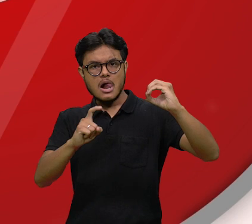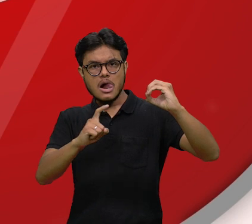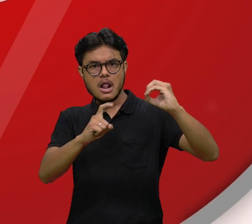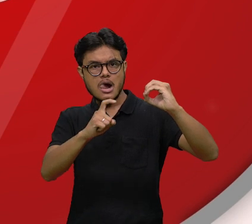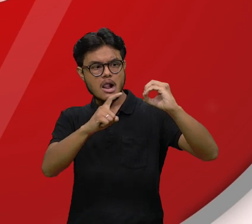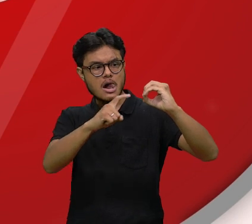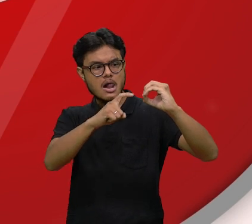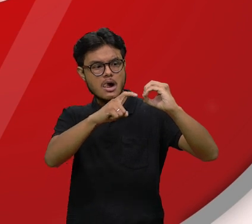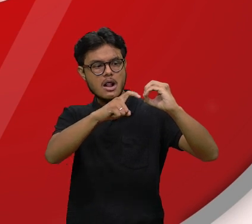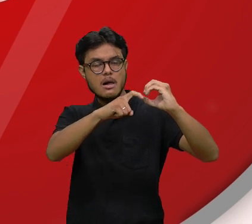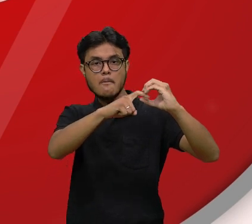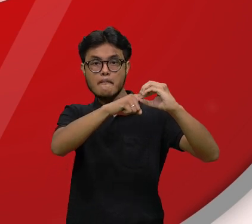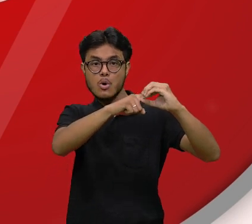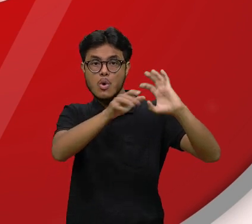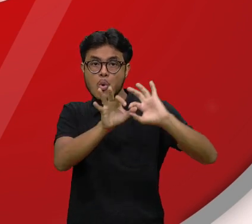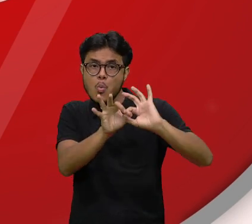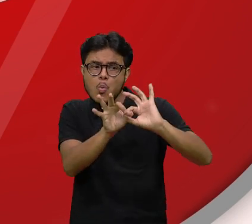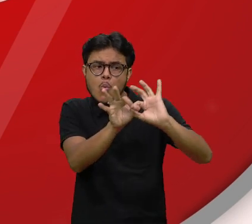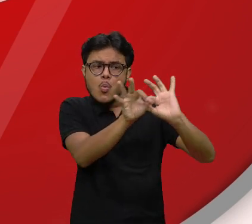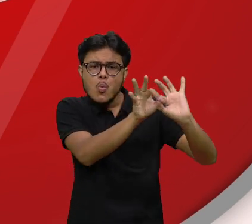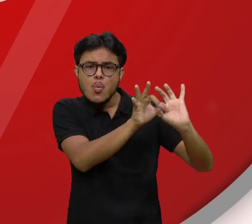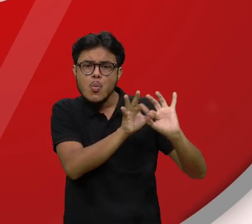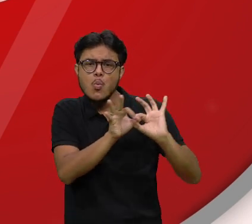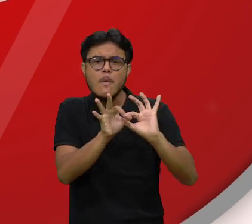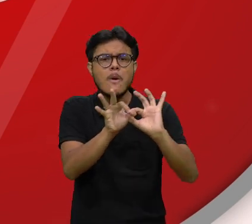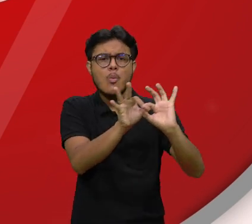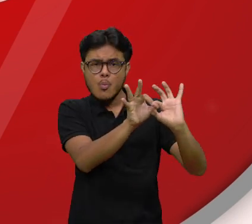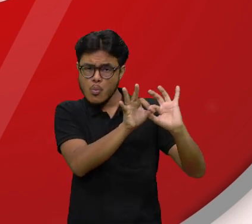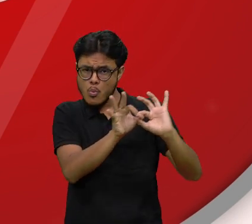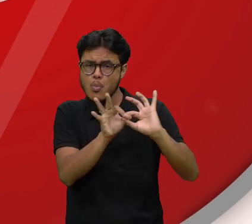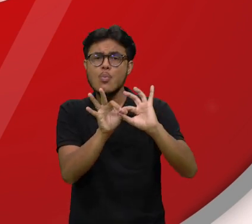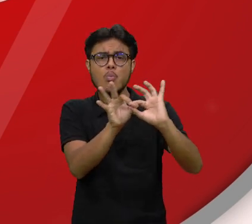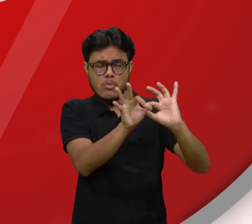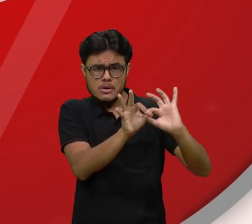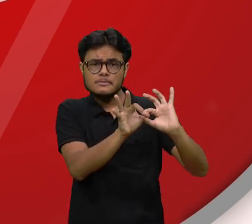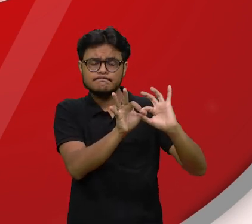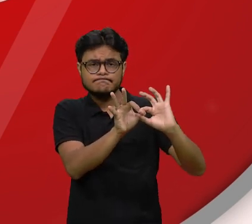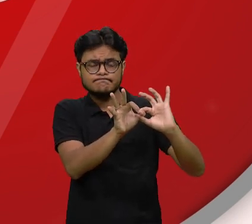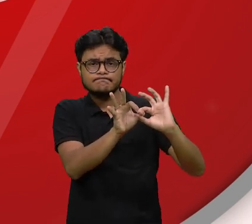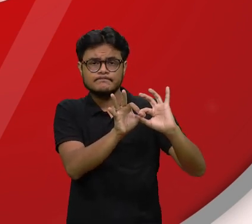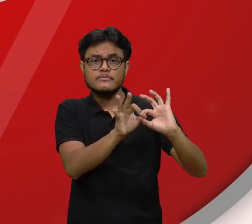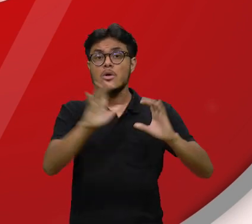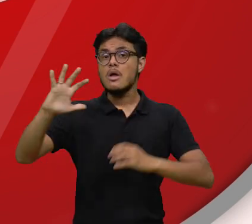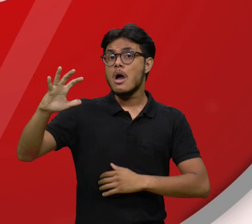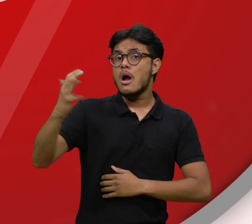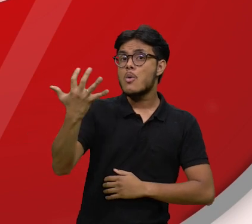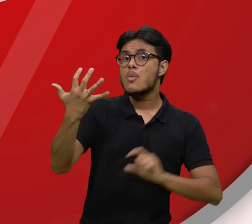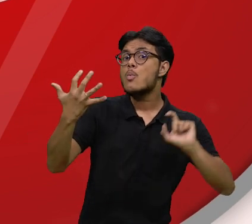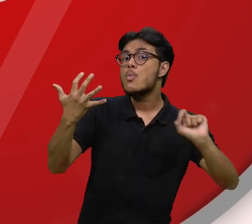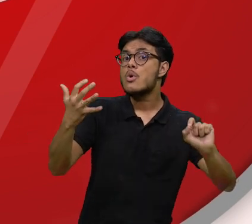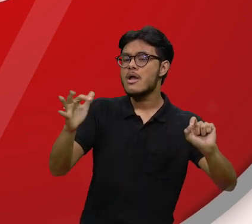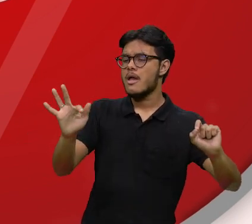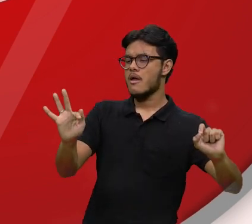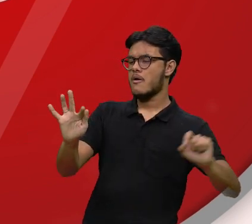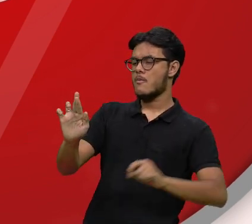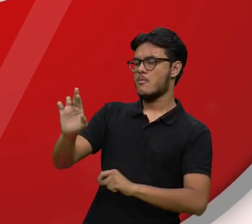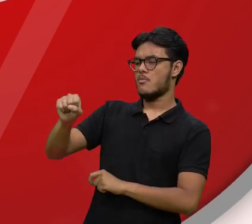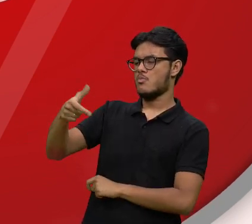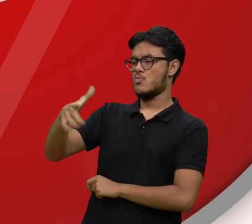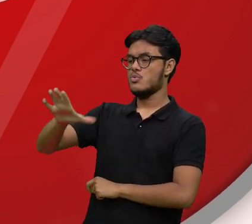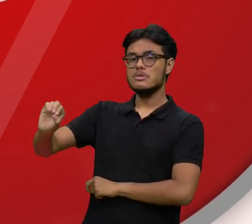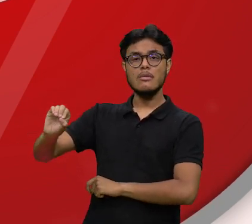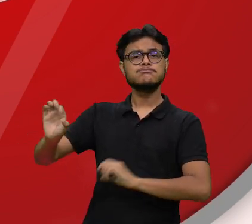fundindo com o núcleo lá do ovócito secundário. Então, ocorre aí uma fusão dos